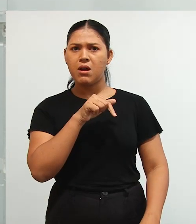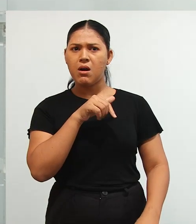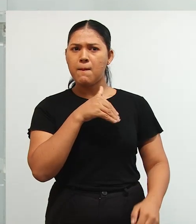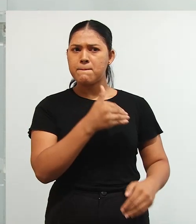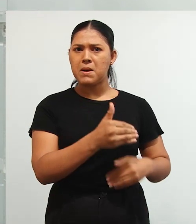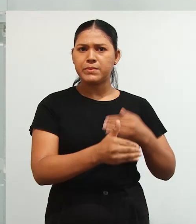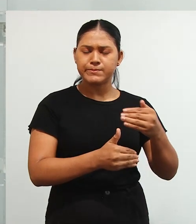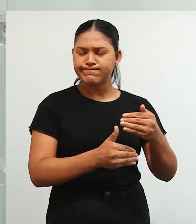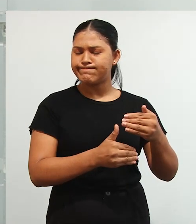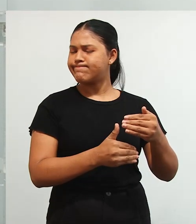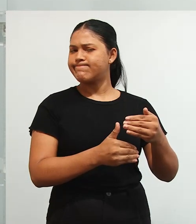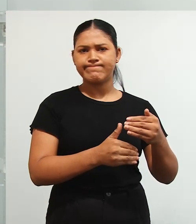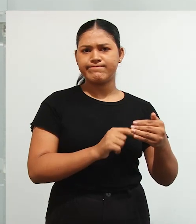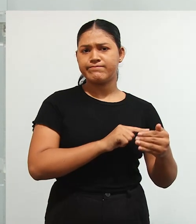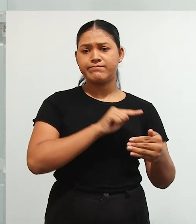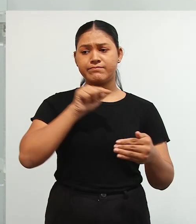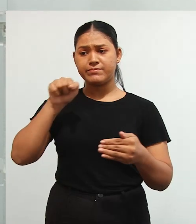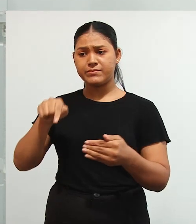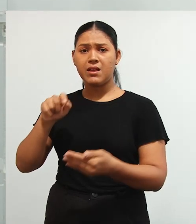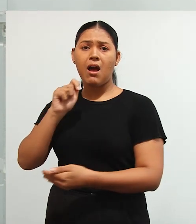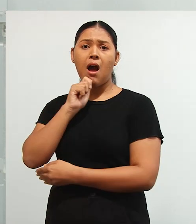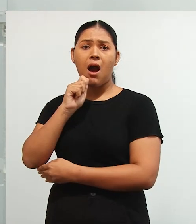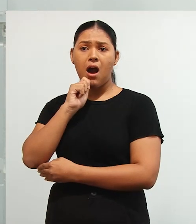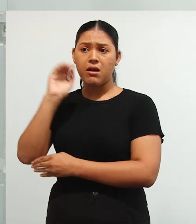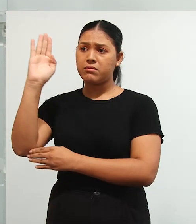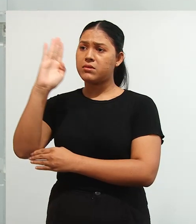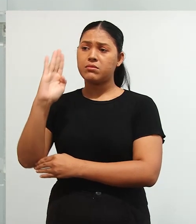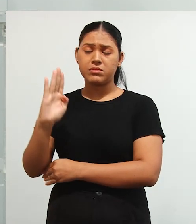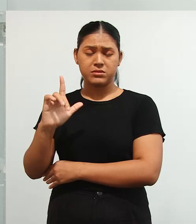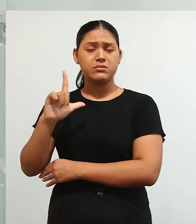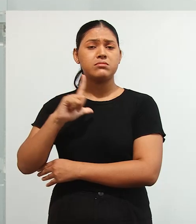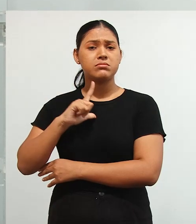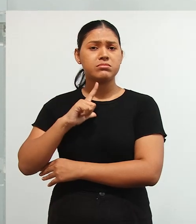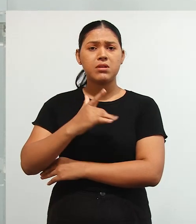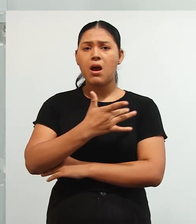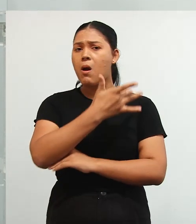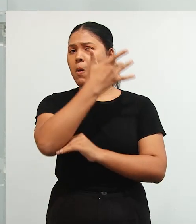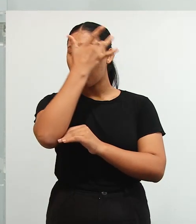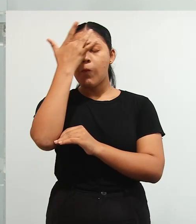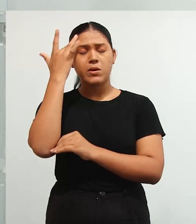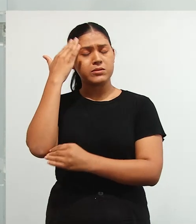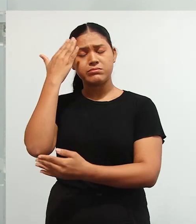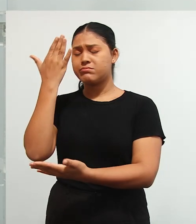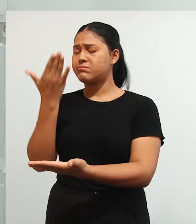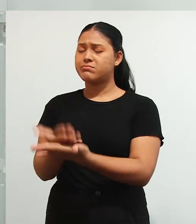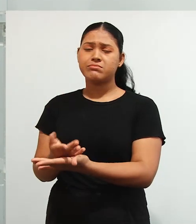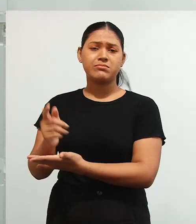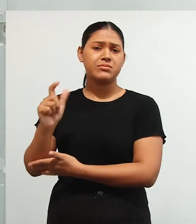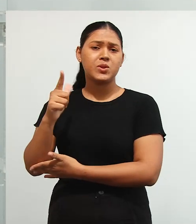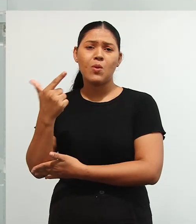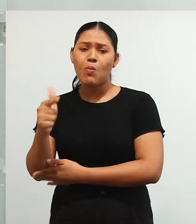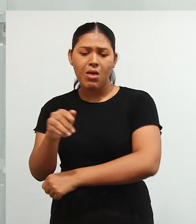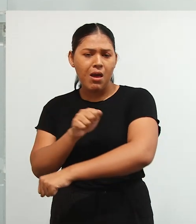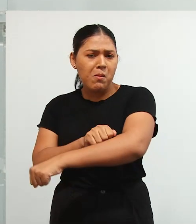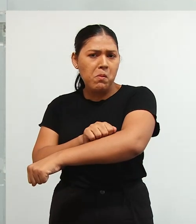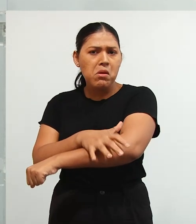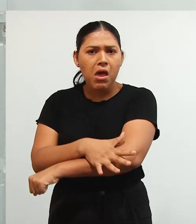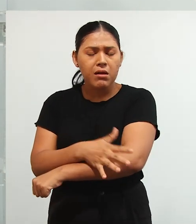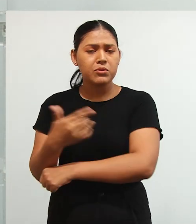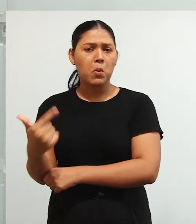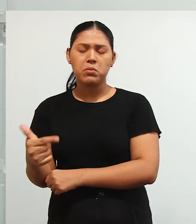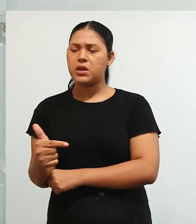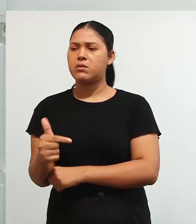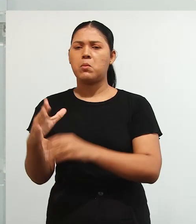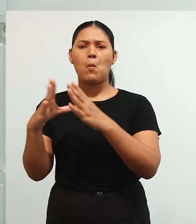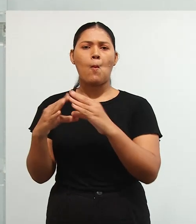Porque ainda na sociedade brasileira há pessoas que efetivamente não acreditam que existe racismo contra a